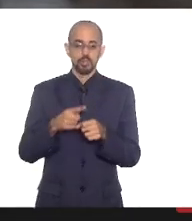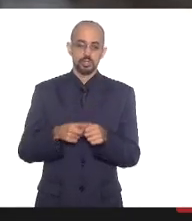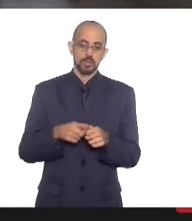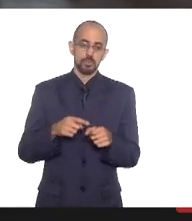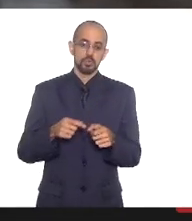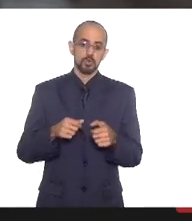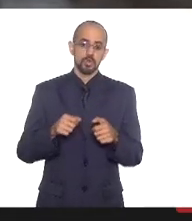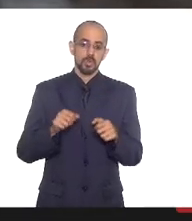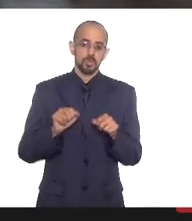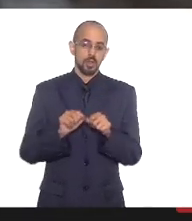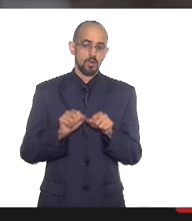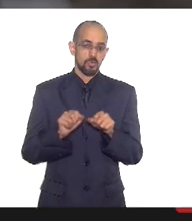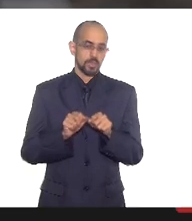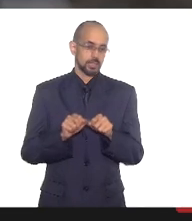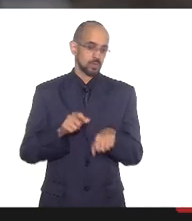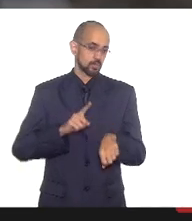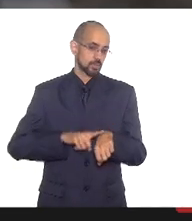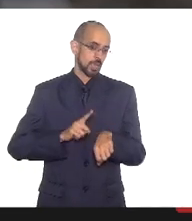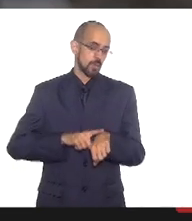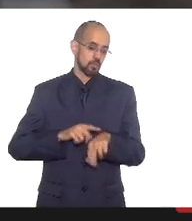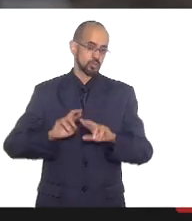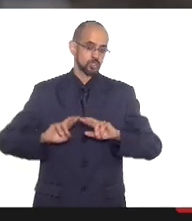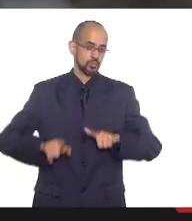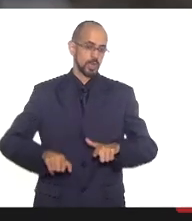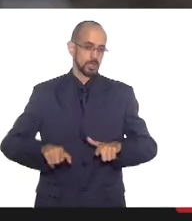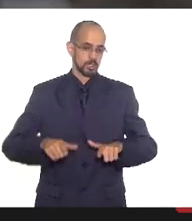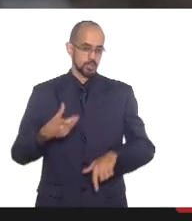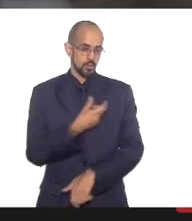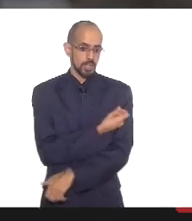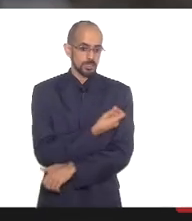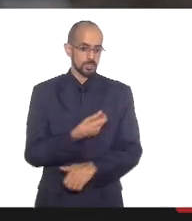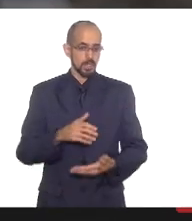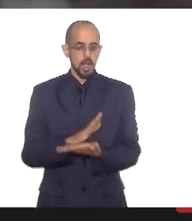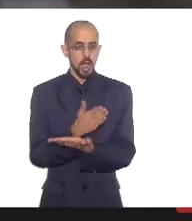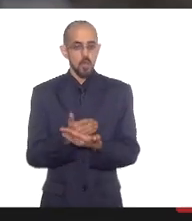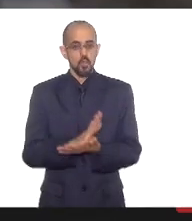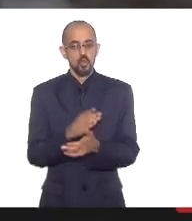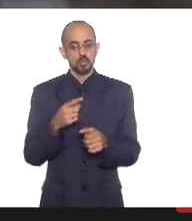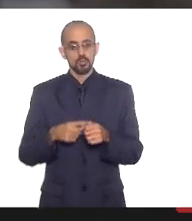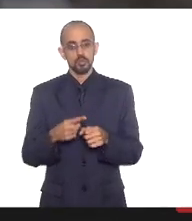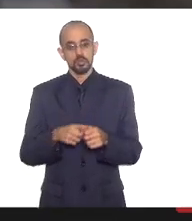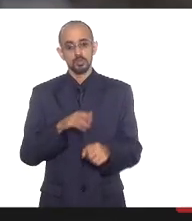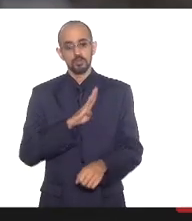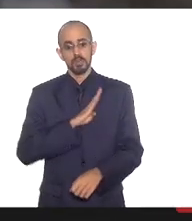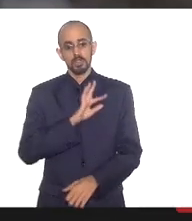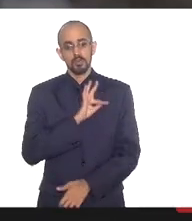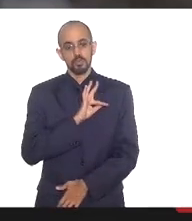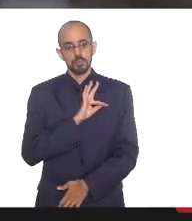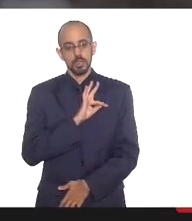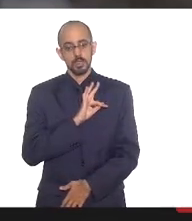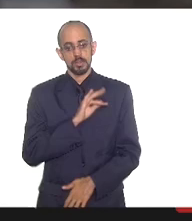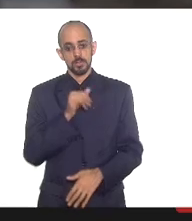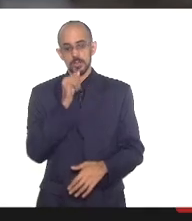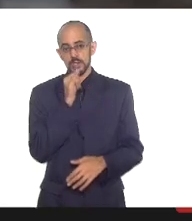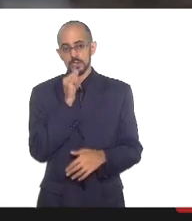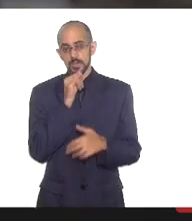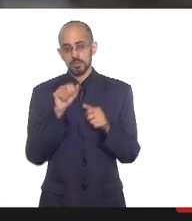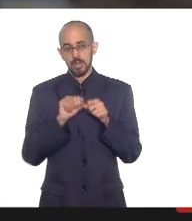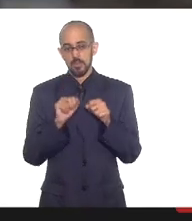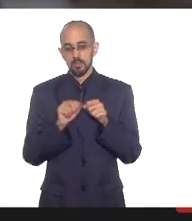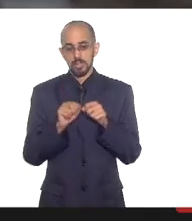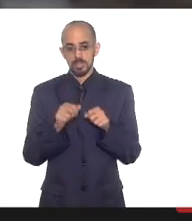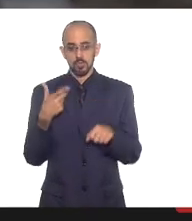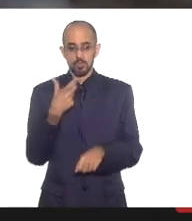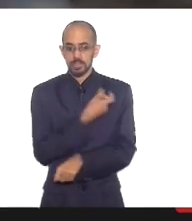em tempos diferentes de vacinação alguns municípios da Baixada Fluminense foram fazendo uma participação